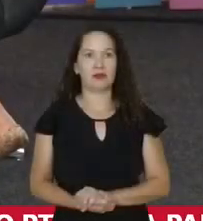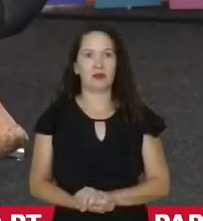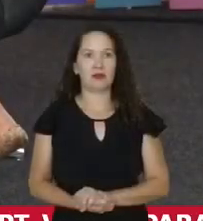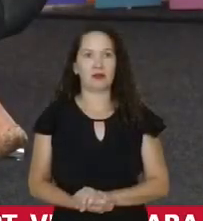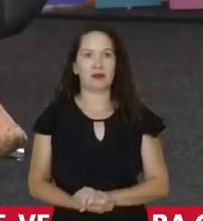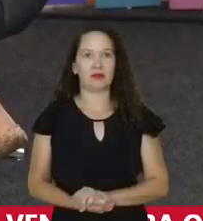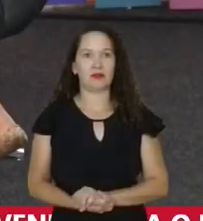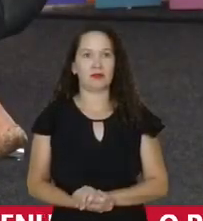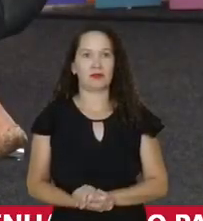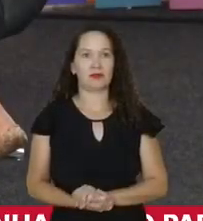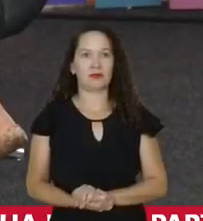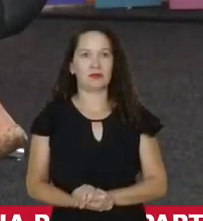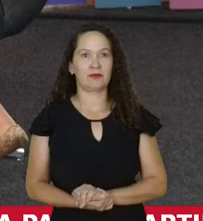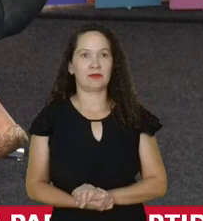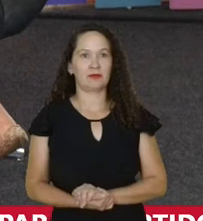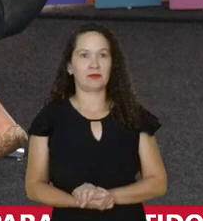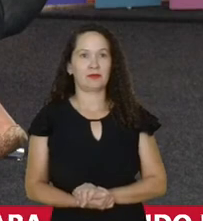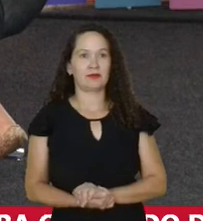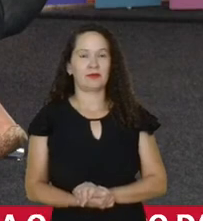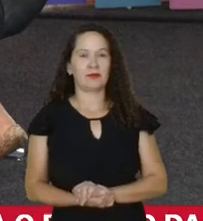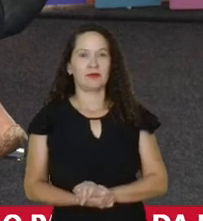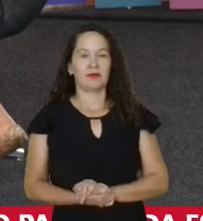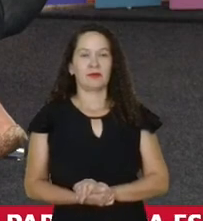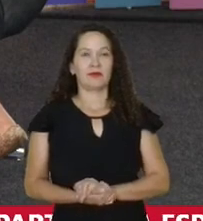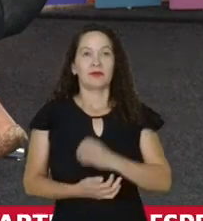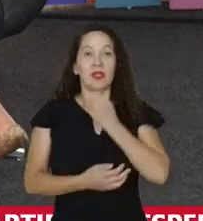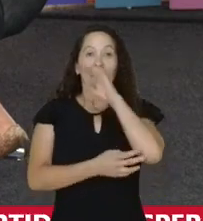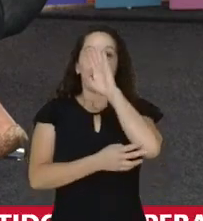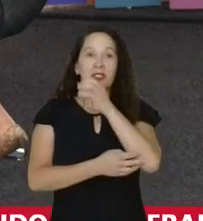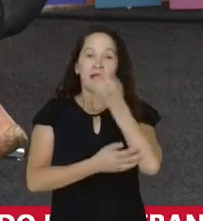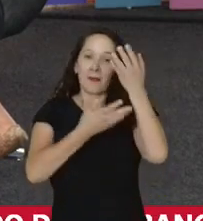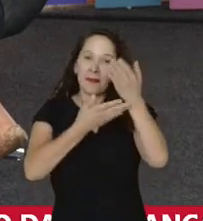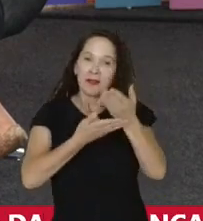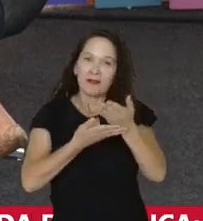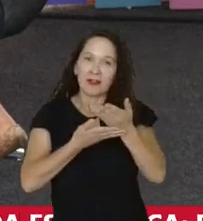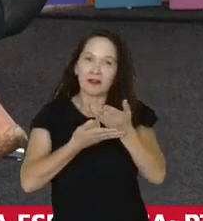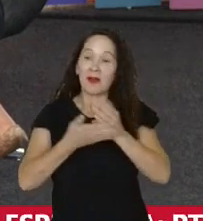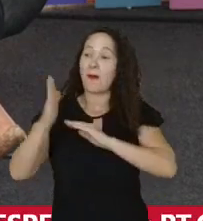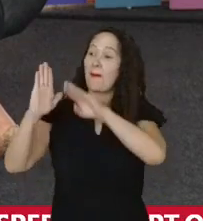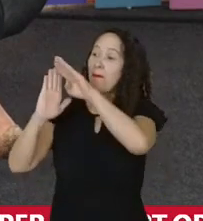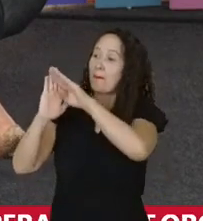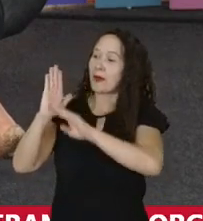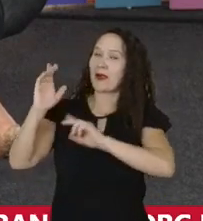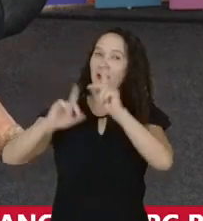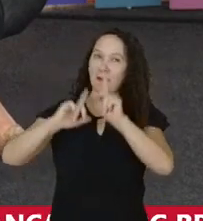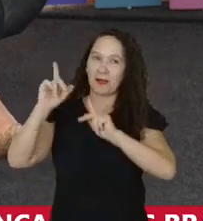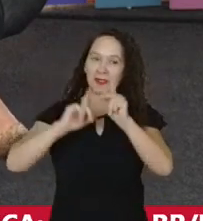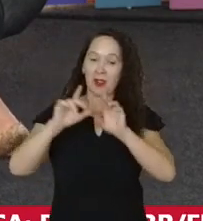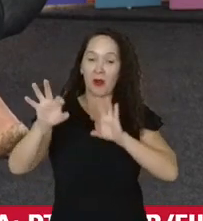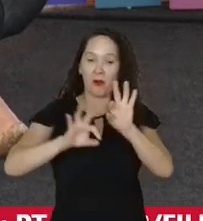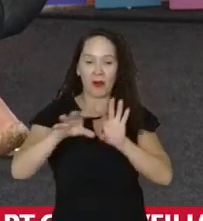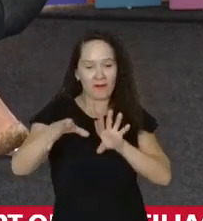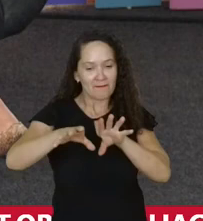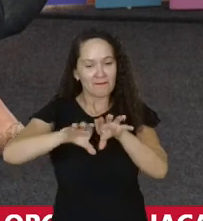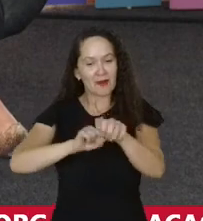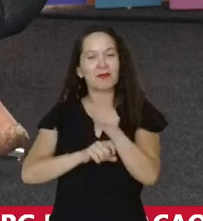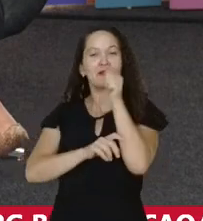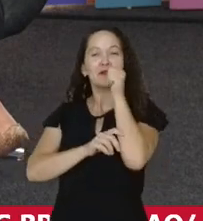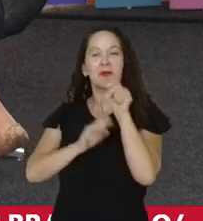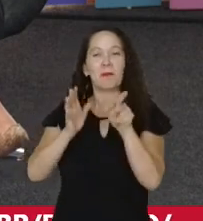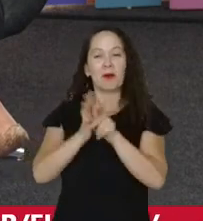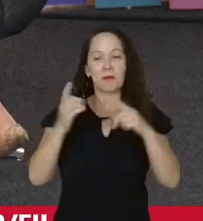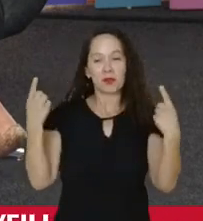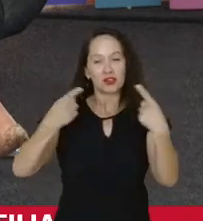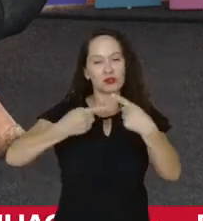Boa tarde, sejam muito bem-vindas ao TV Elas por Elas Formação, programa do PT para a preparação e formação das mulheres